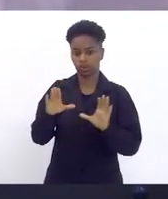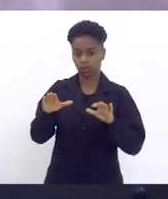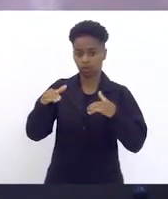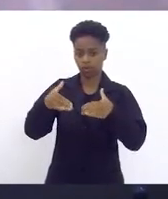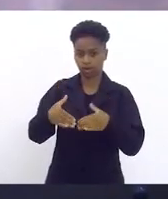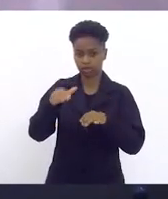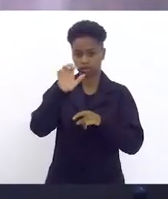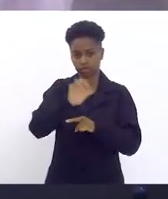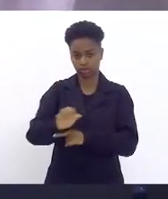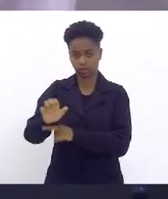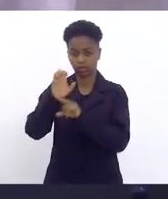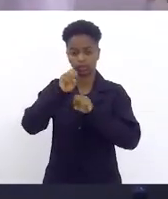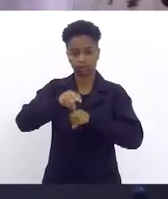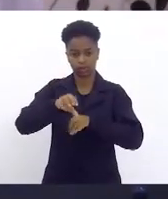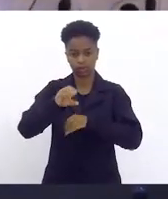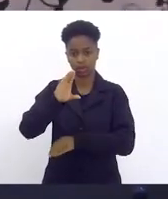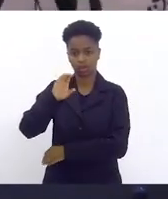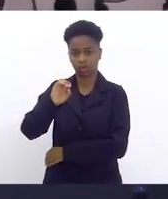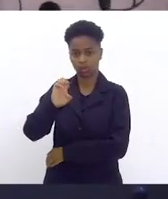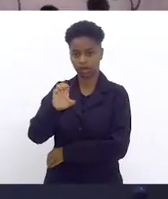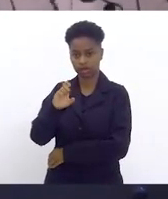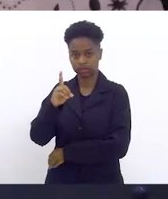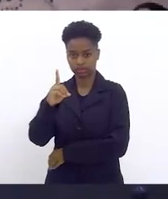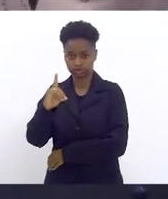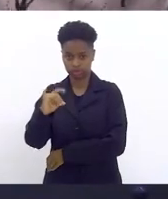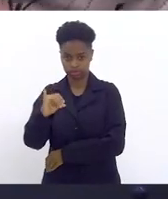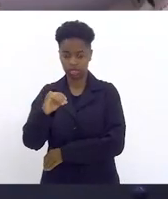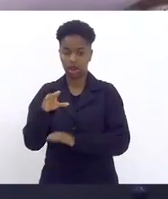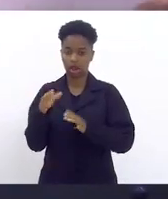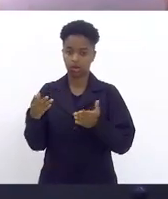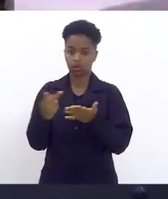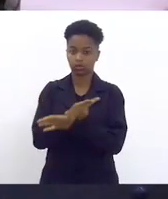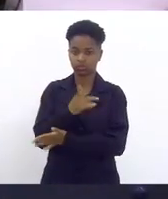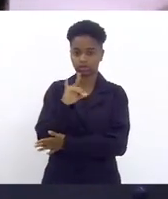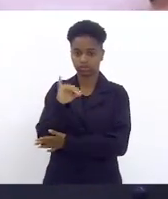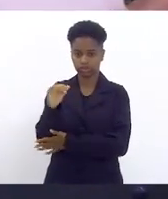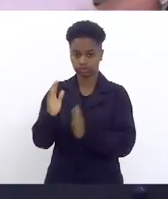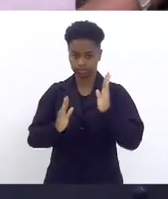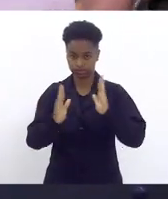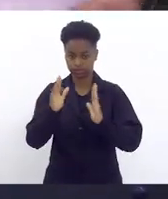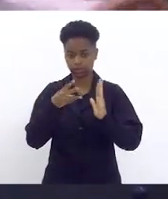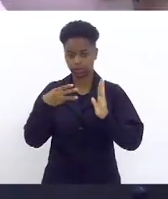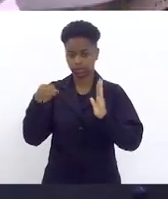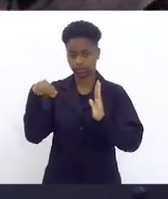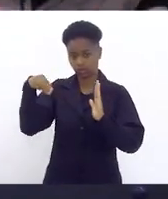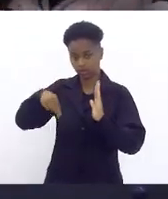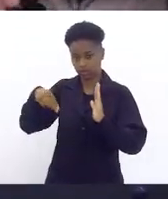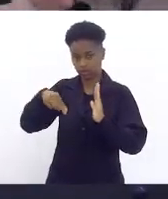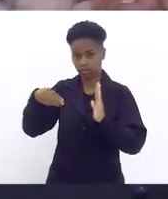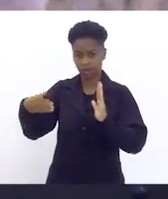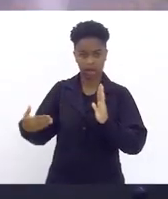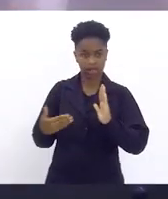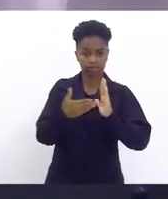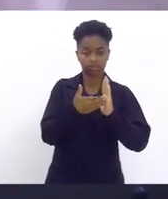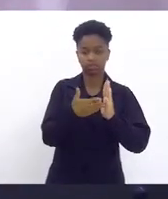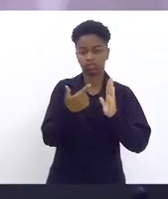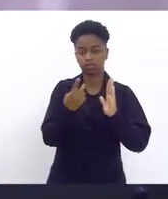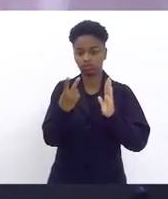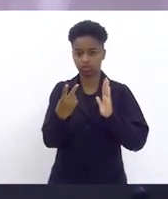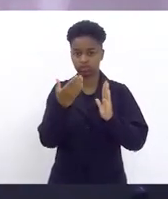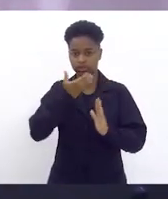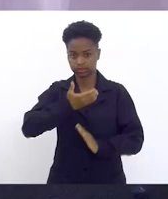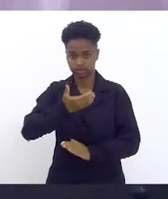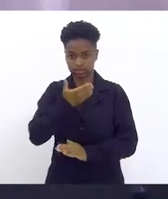de Educação coede realizado entre os dias 30 de novembro e 2 de